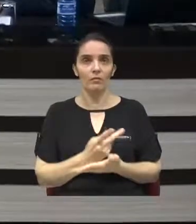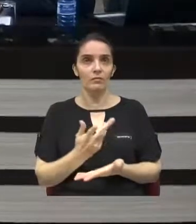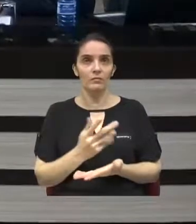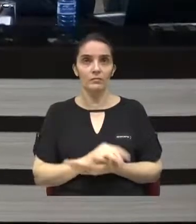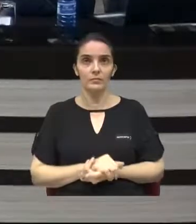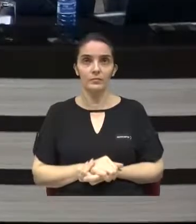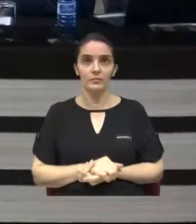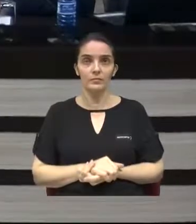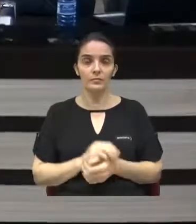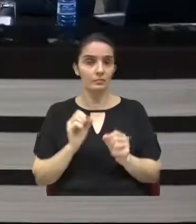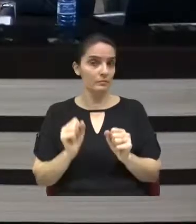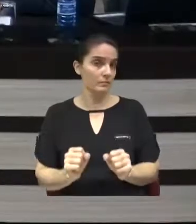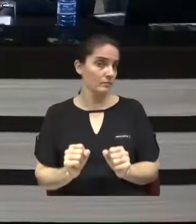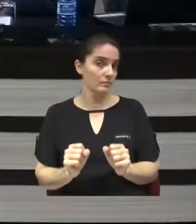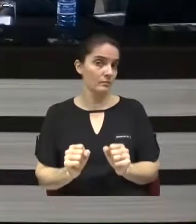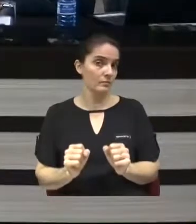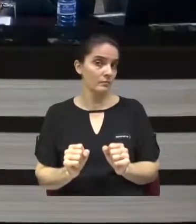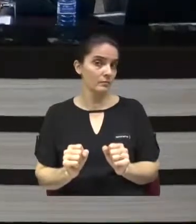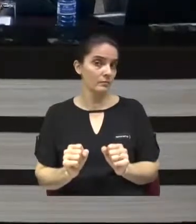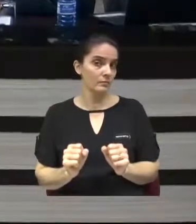esse pedido?